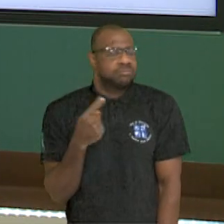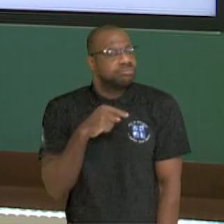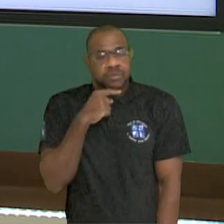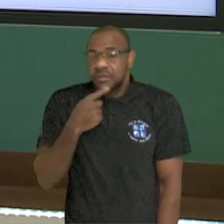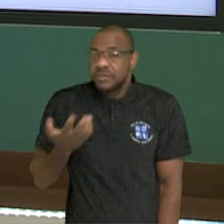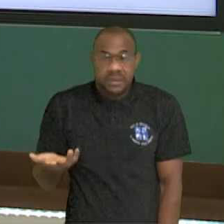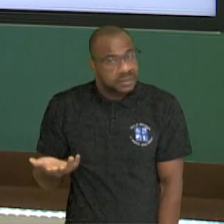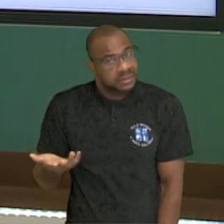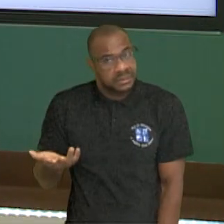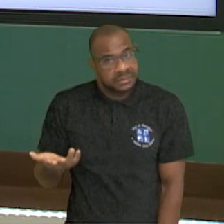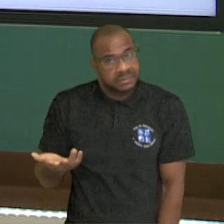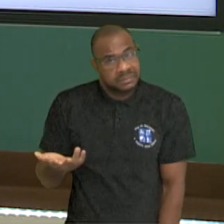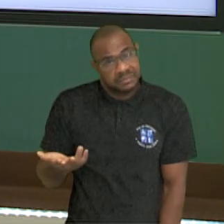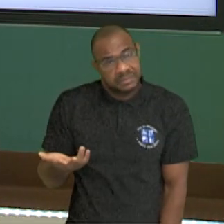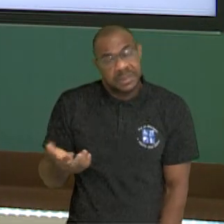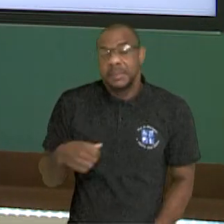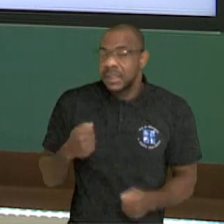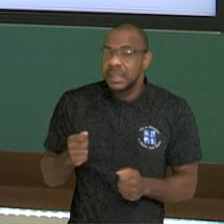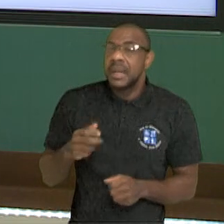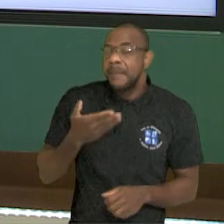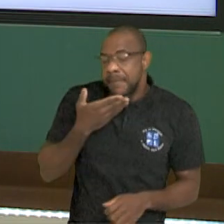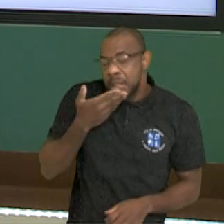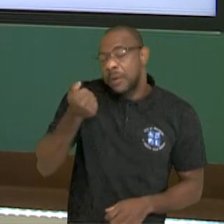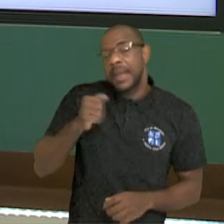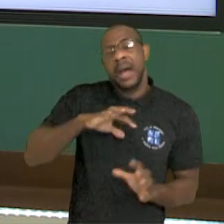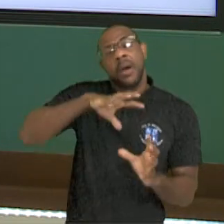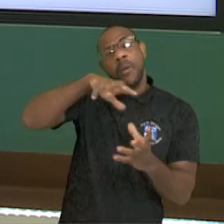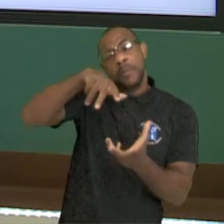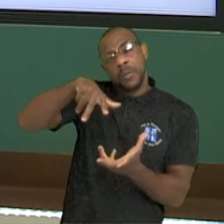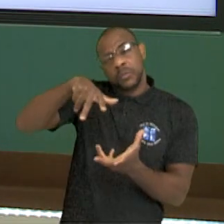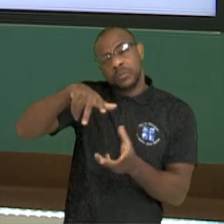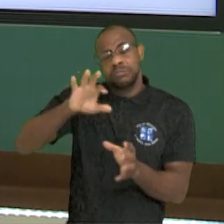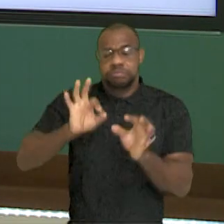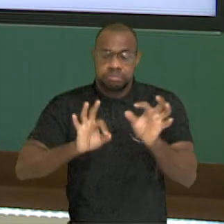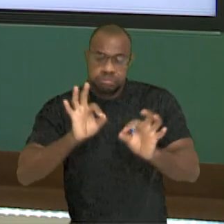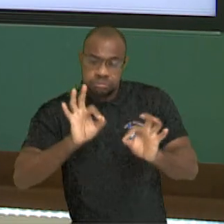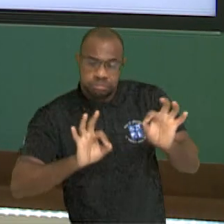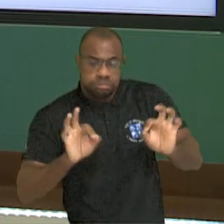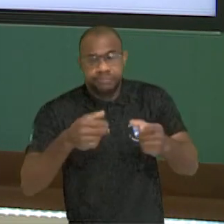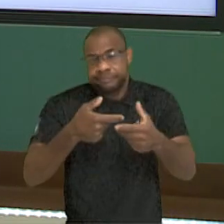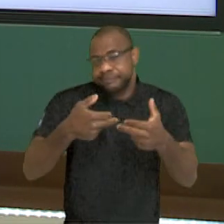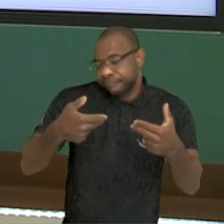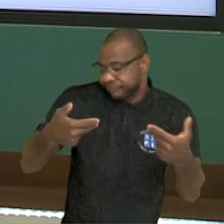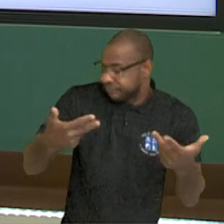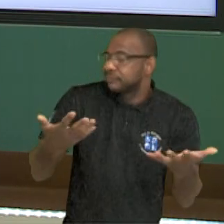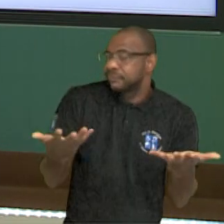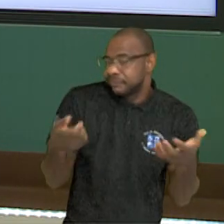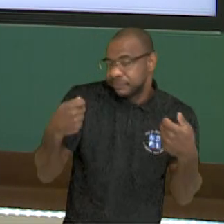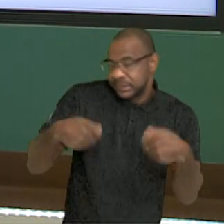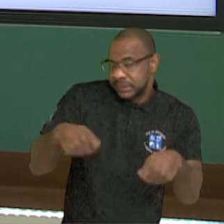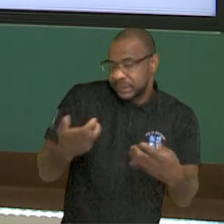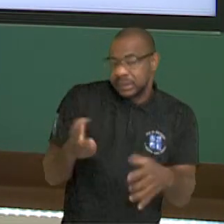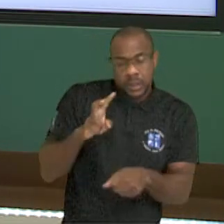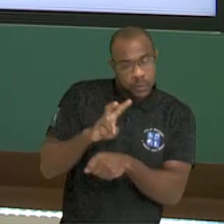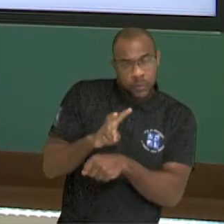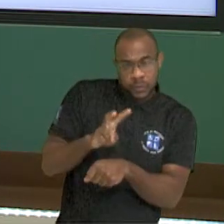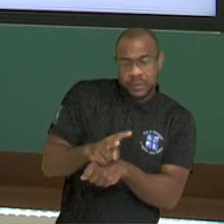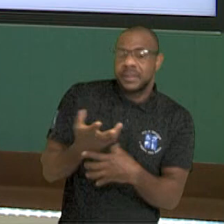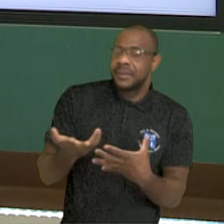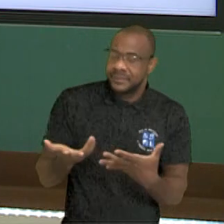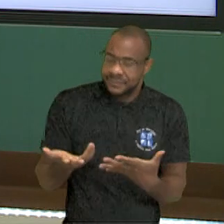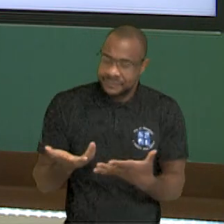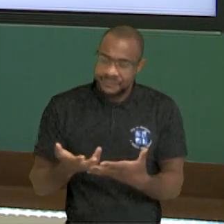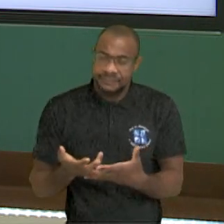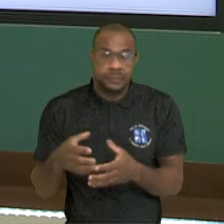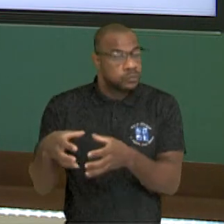de melhorar o planeta, de organizar, de reparar várias situações que nós acabamos causando aí de